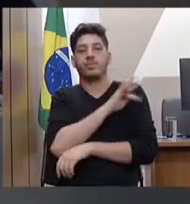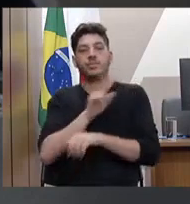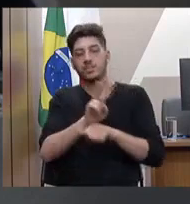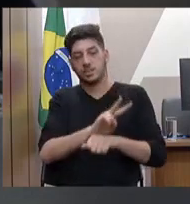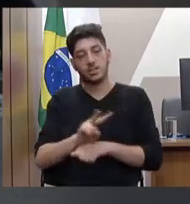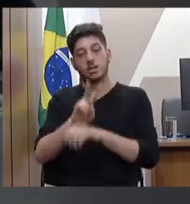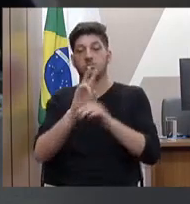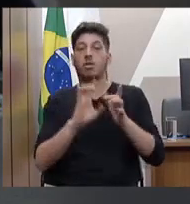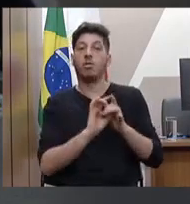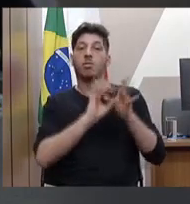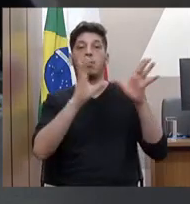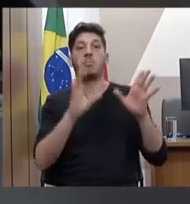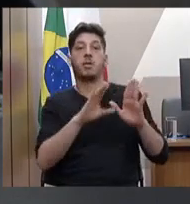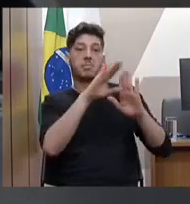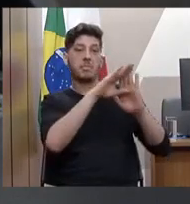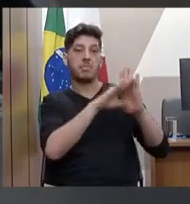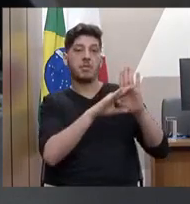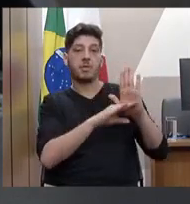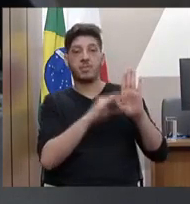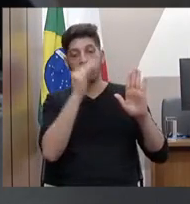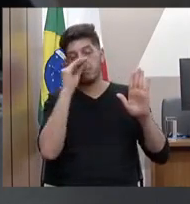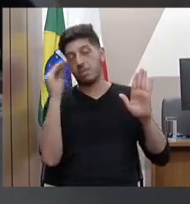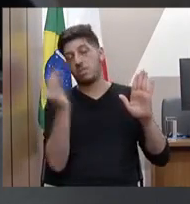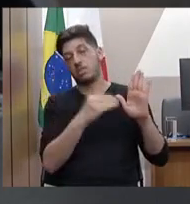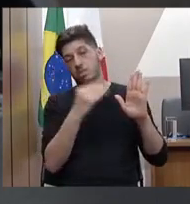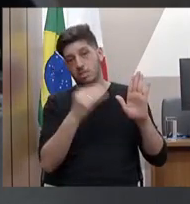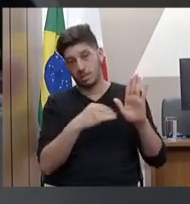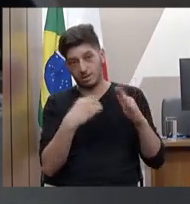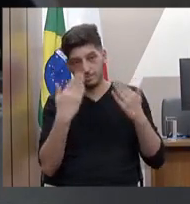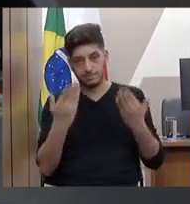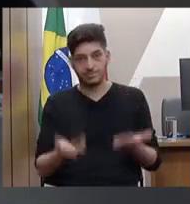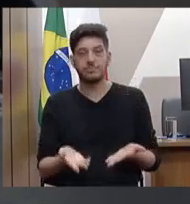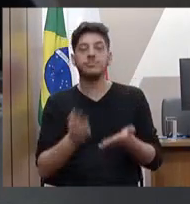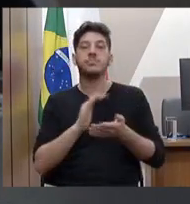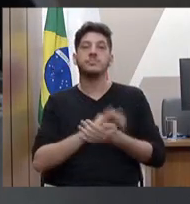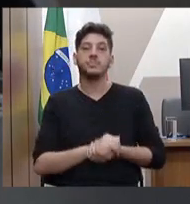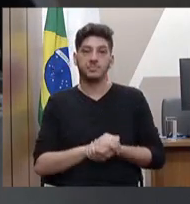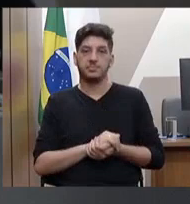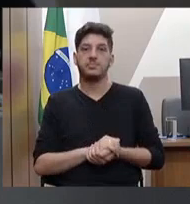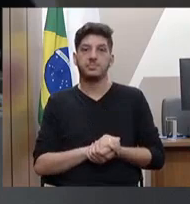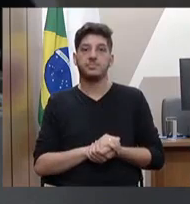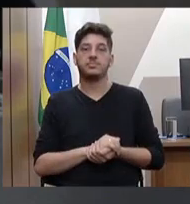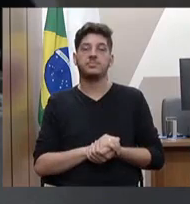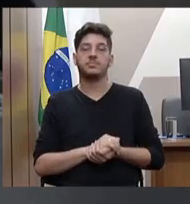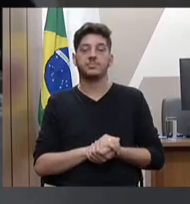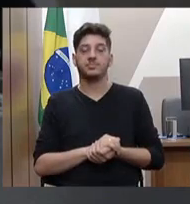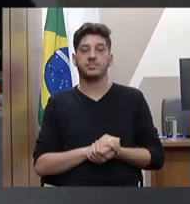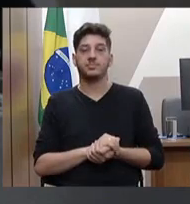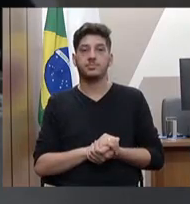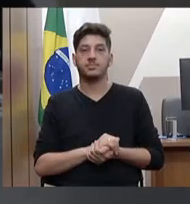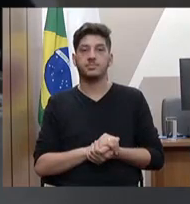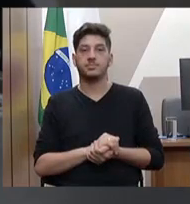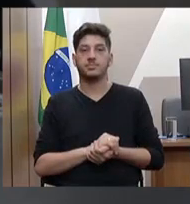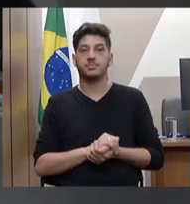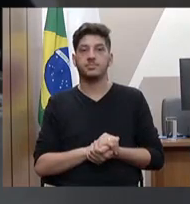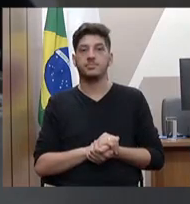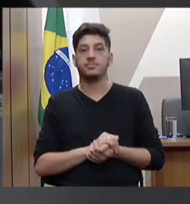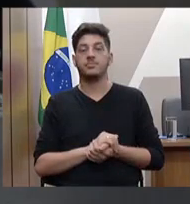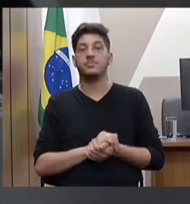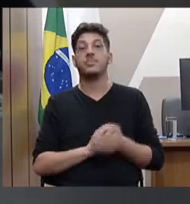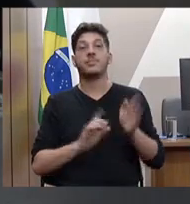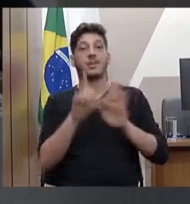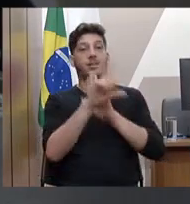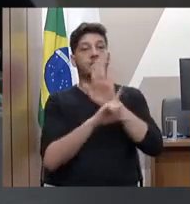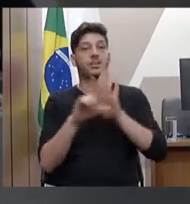e permitiu que os procedimentos necessários da fabricação dos fogos de artifício ocorresse a margem das normas mínimas exigidas na legislação